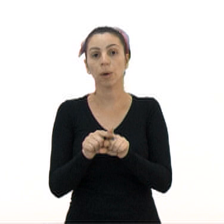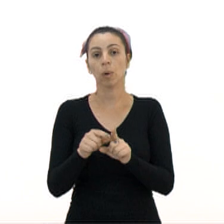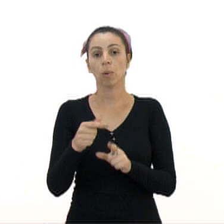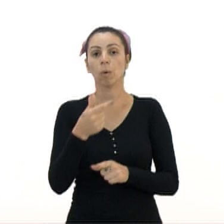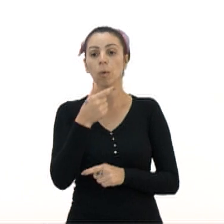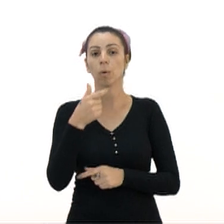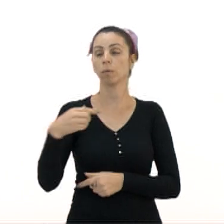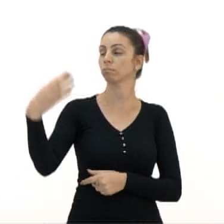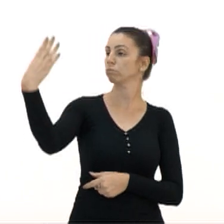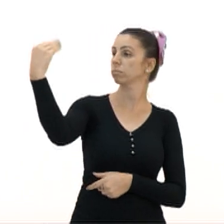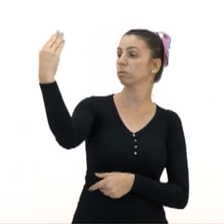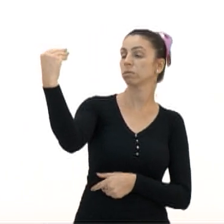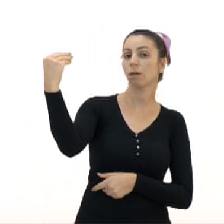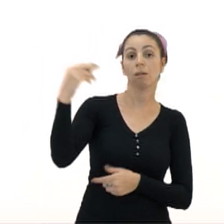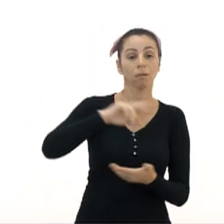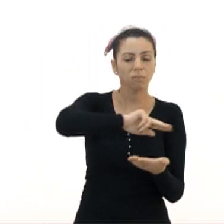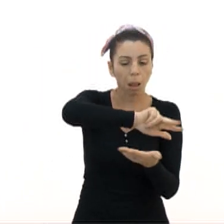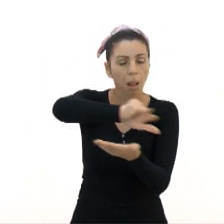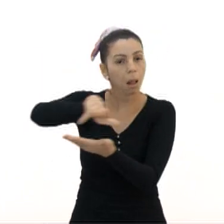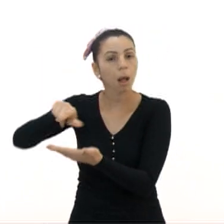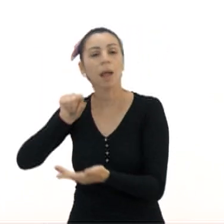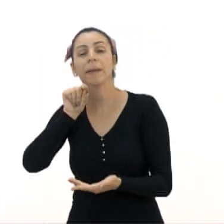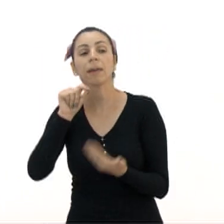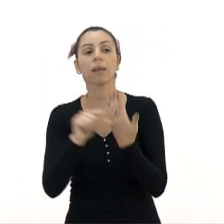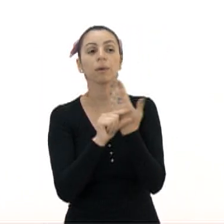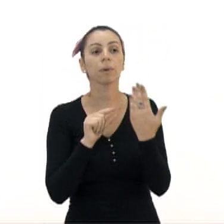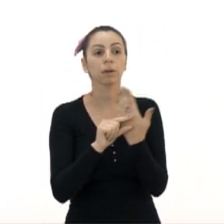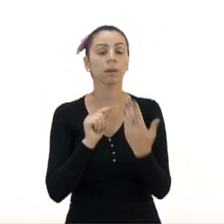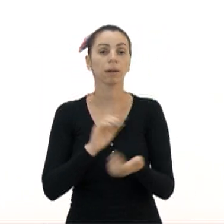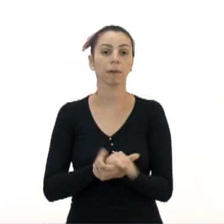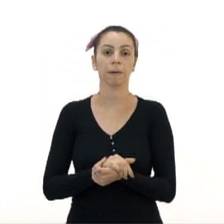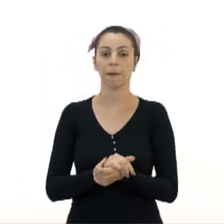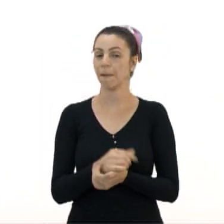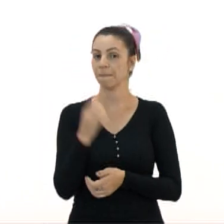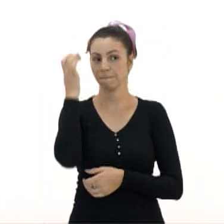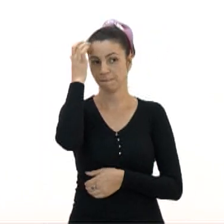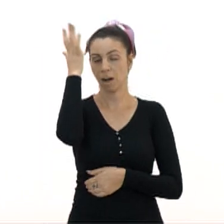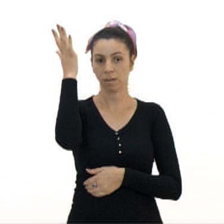gente falou um monte de gente. Mas quem é esse artista? Fácil, né?